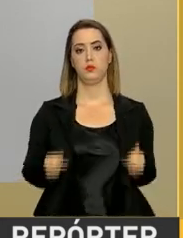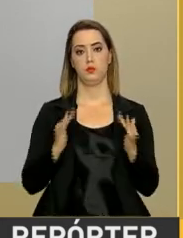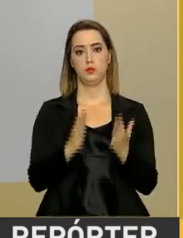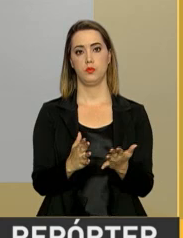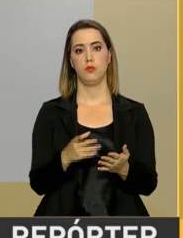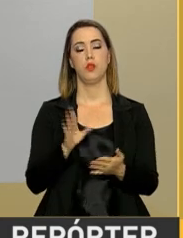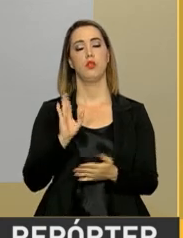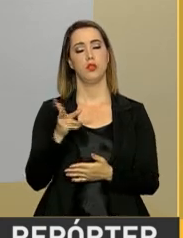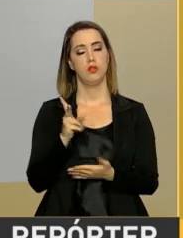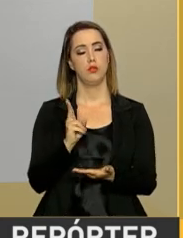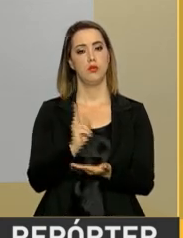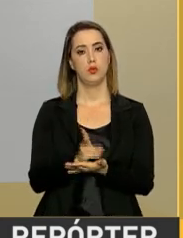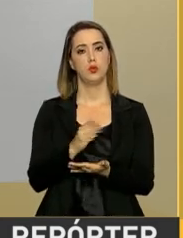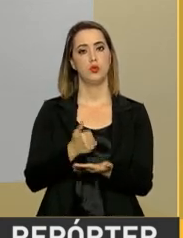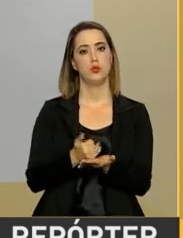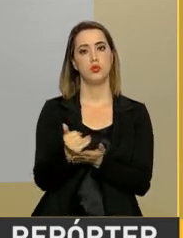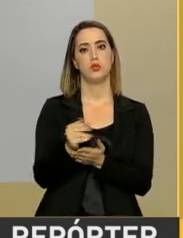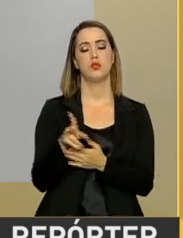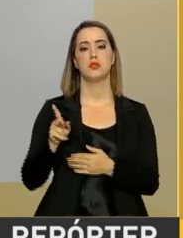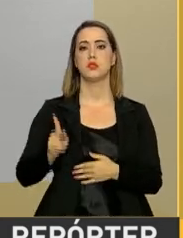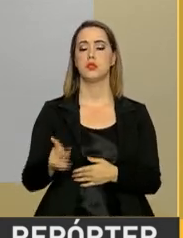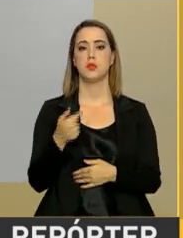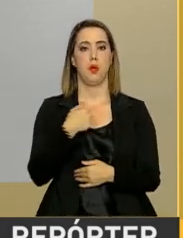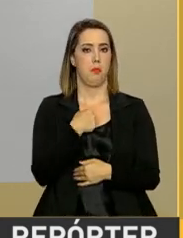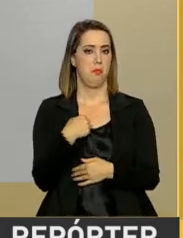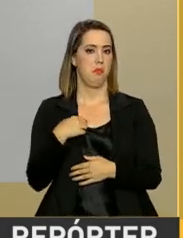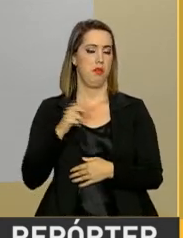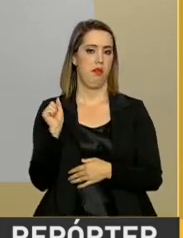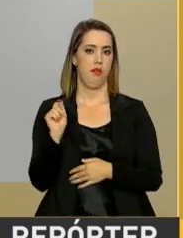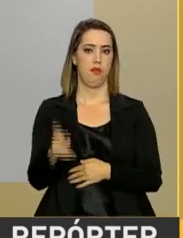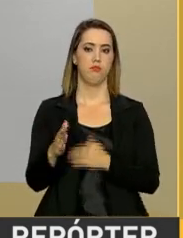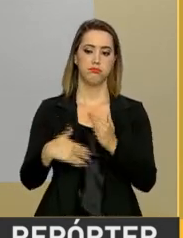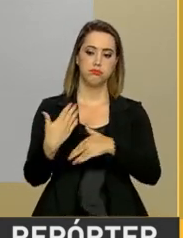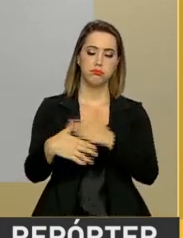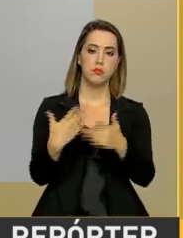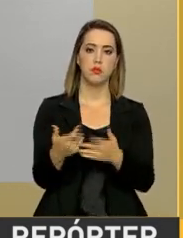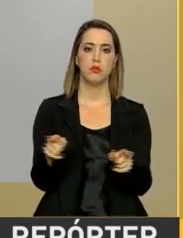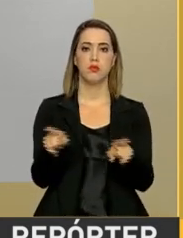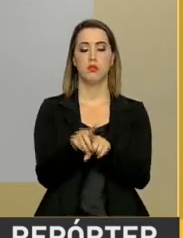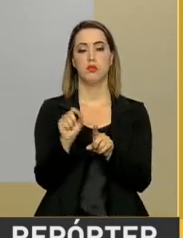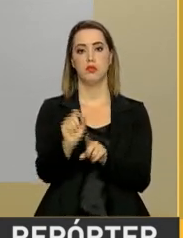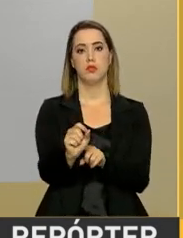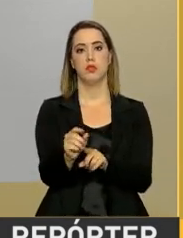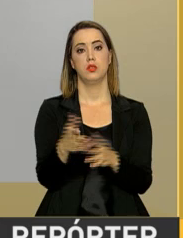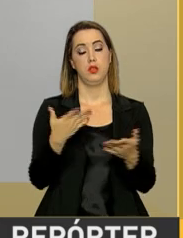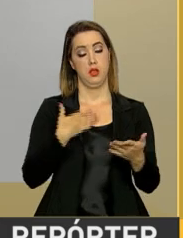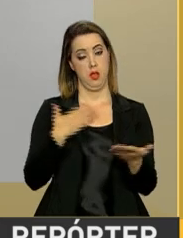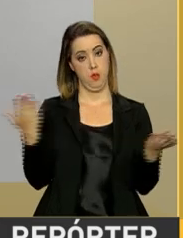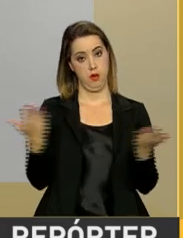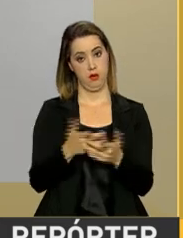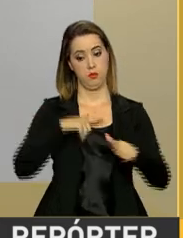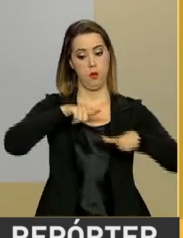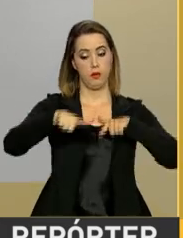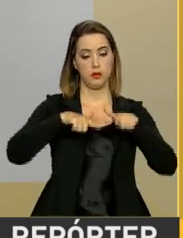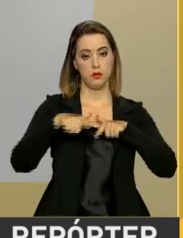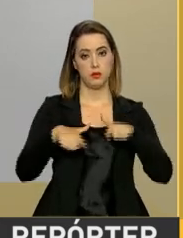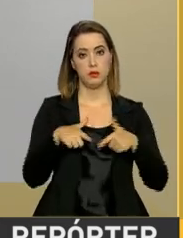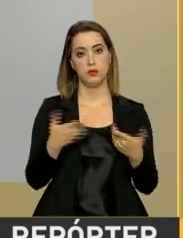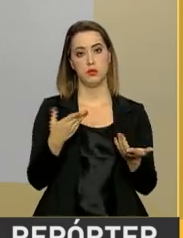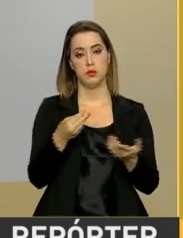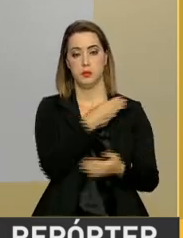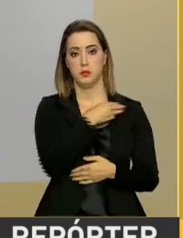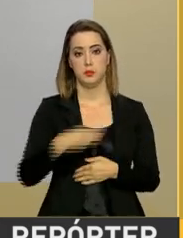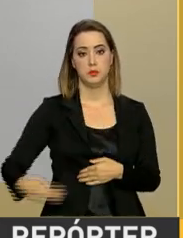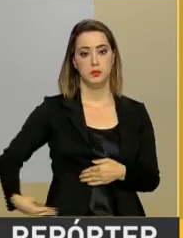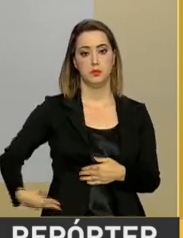é aquilo que eu vou receber para o resto da vida, que é a minha aposentadoria. O fato de eu estar trabalhando nesse momento como